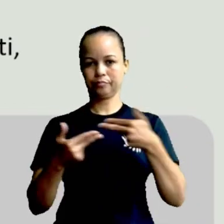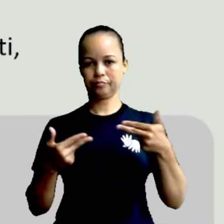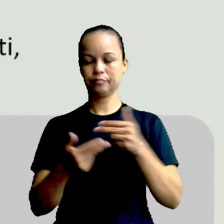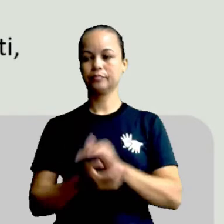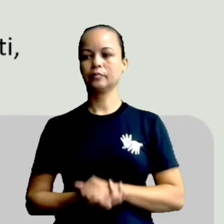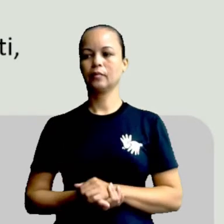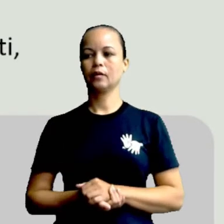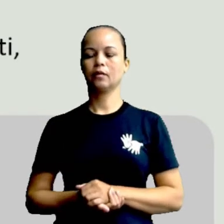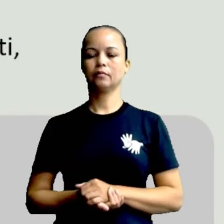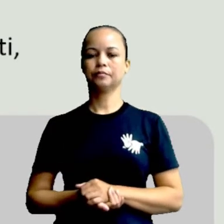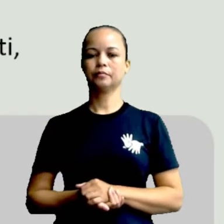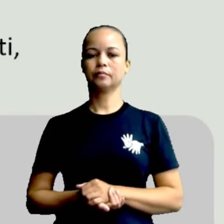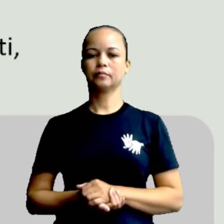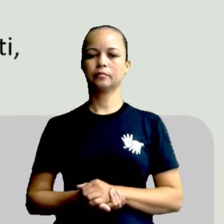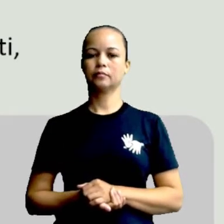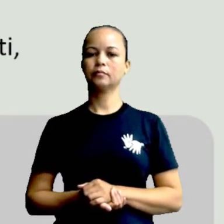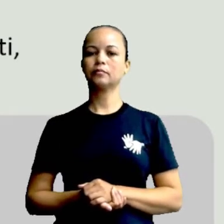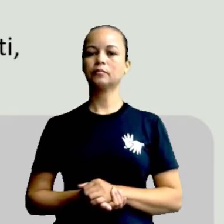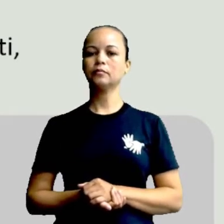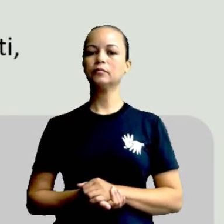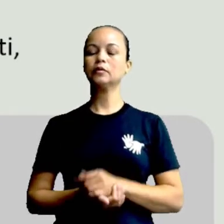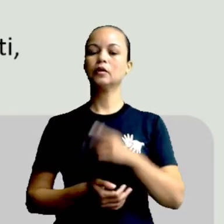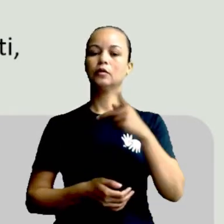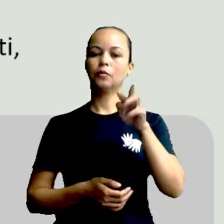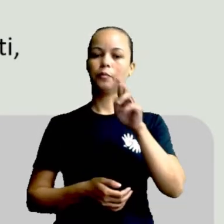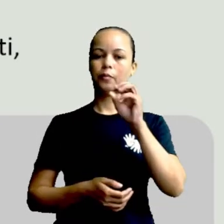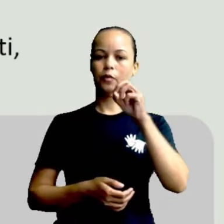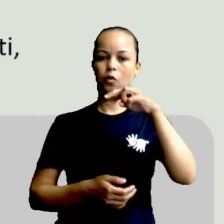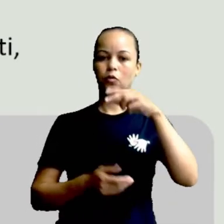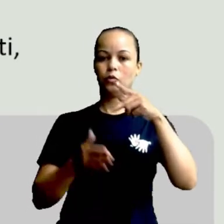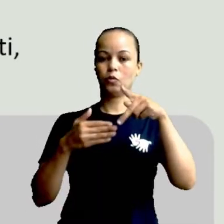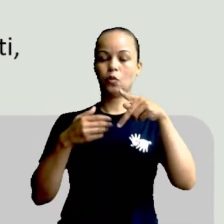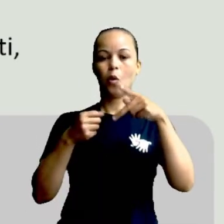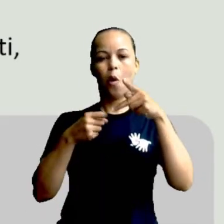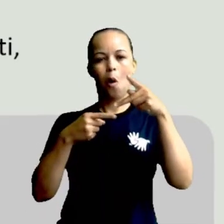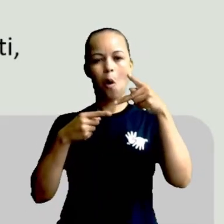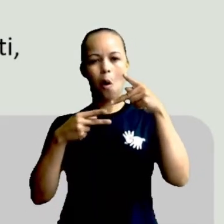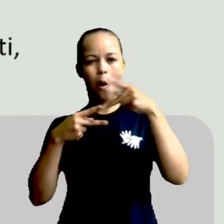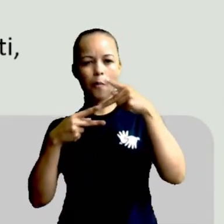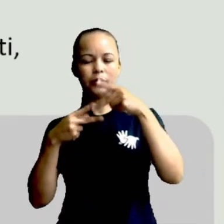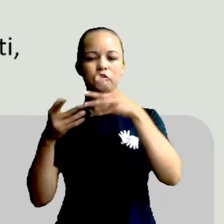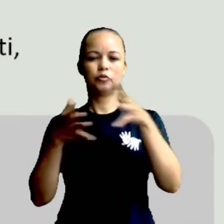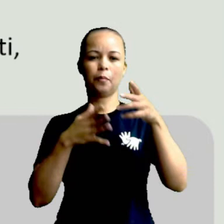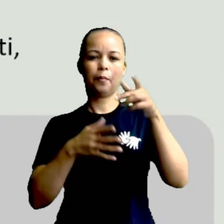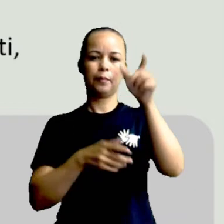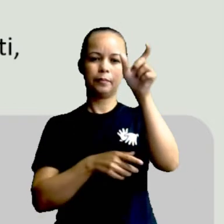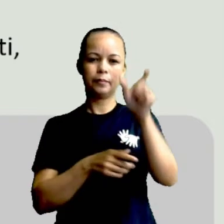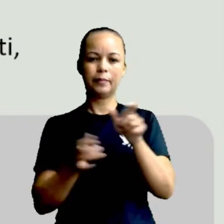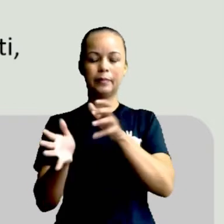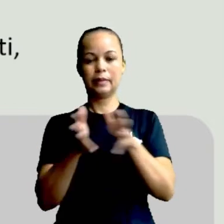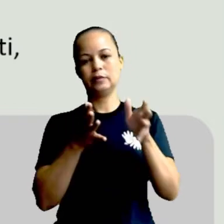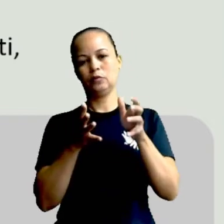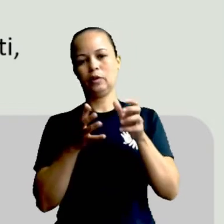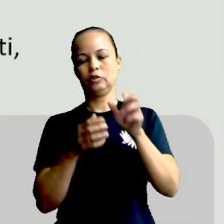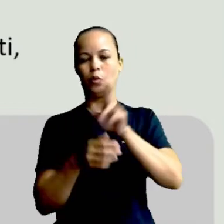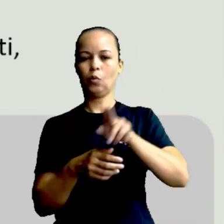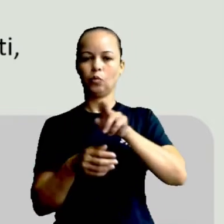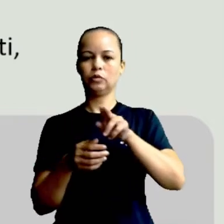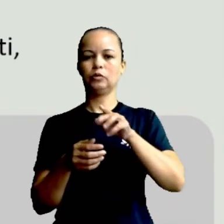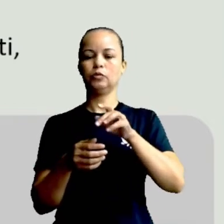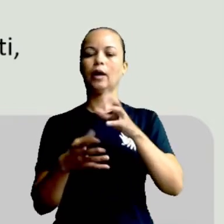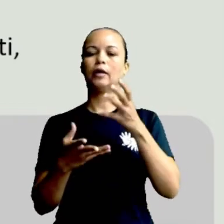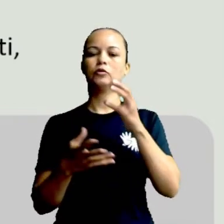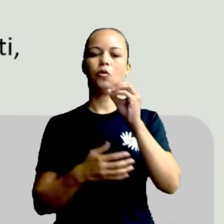antes de pronomes pessoais do caso reto e do caso oblíquo Pera aí que eu vou trazer os exemplos para você